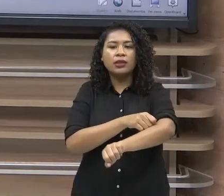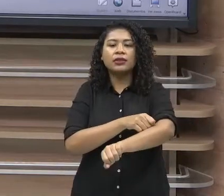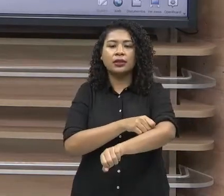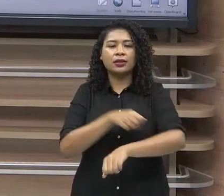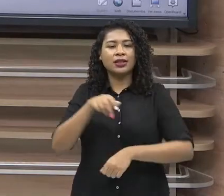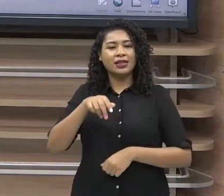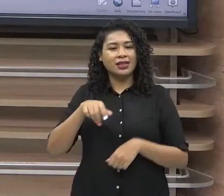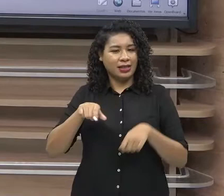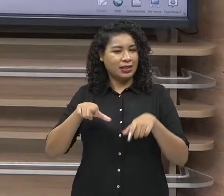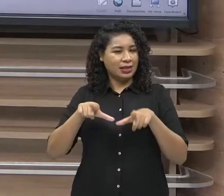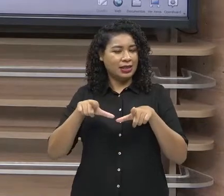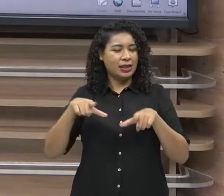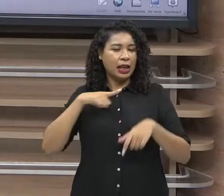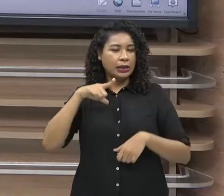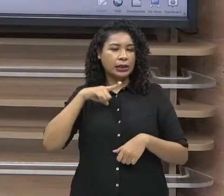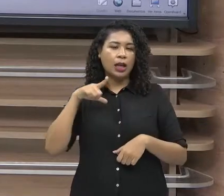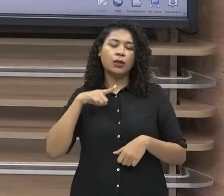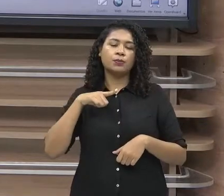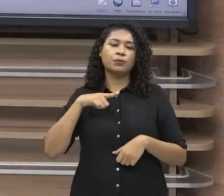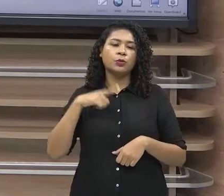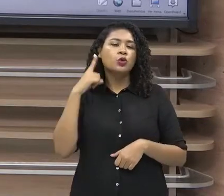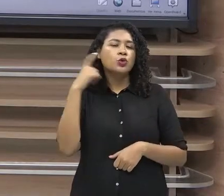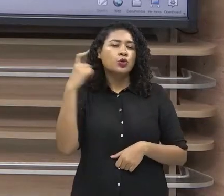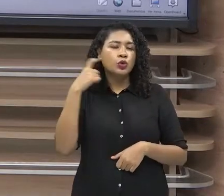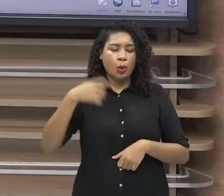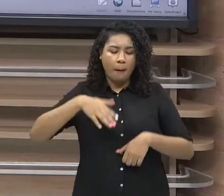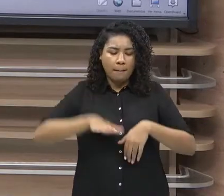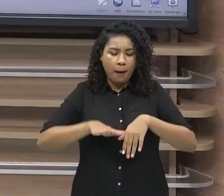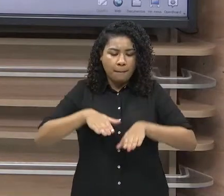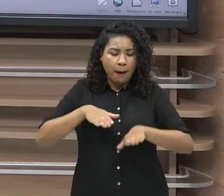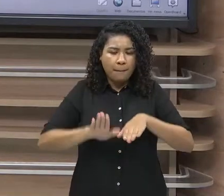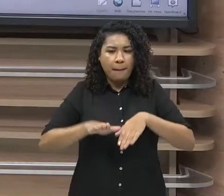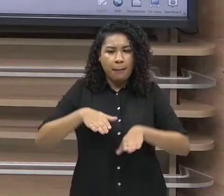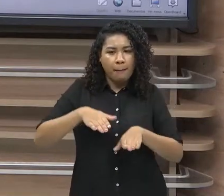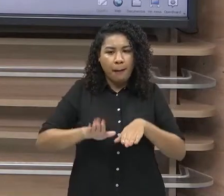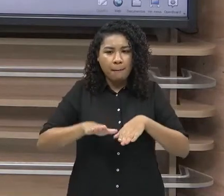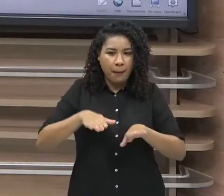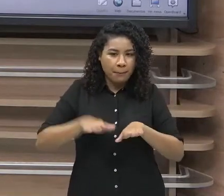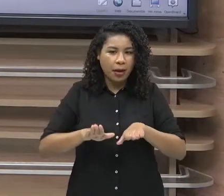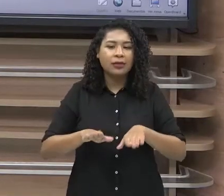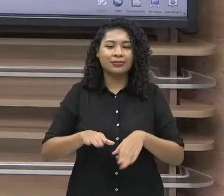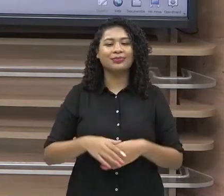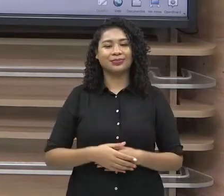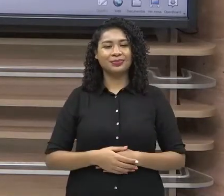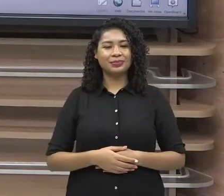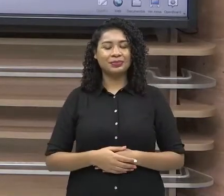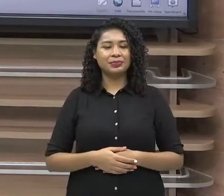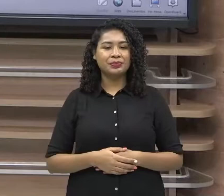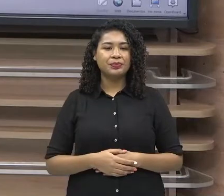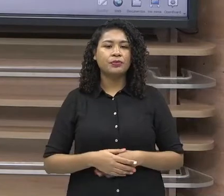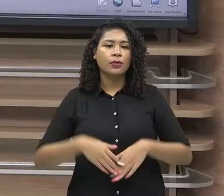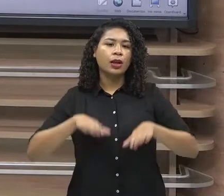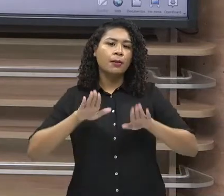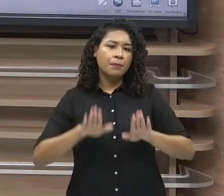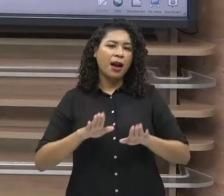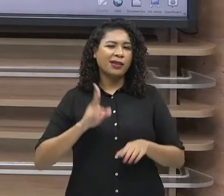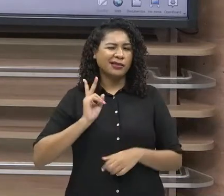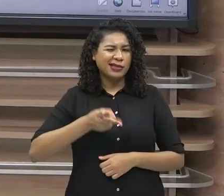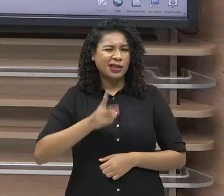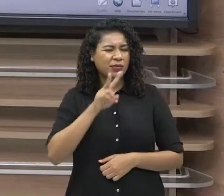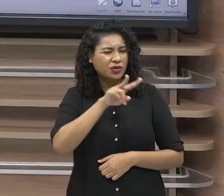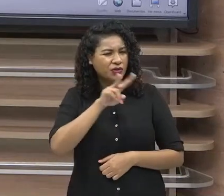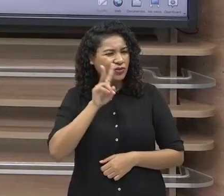sapateado, e as mulheres já mais um passo volteado, como vocês viram. E geralmente quando você vê